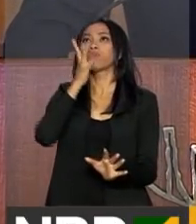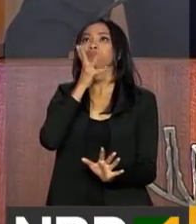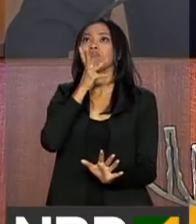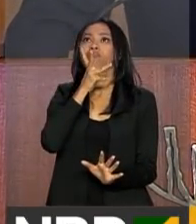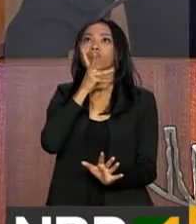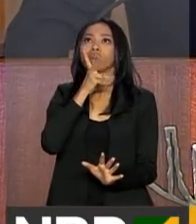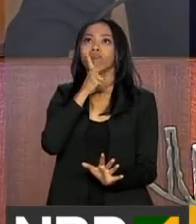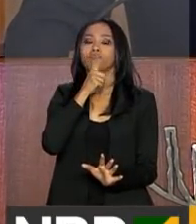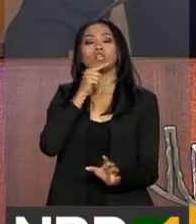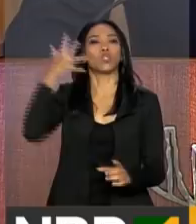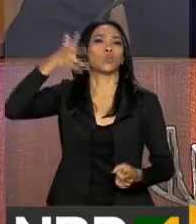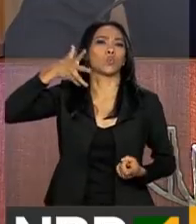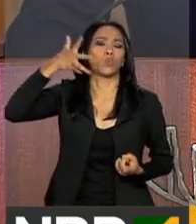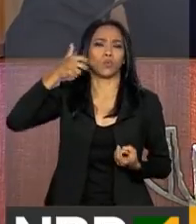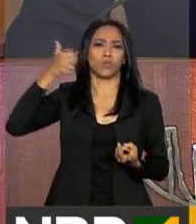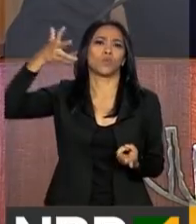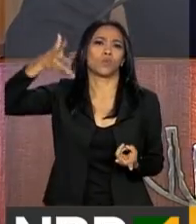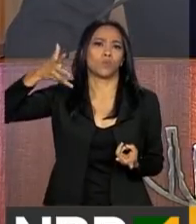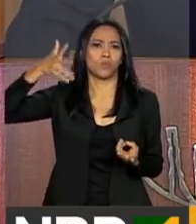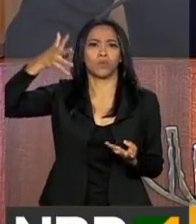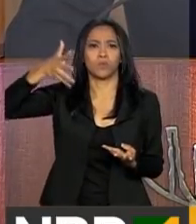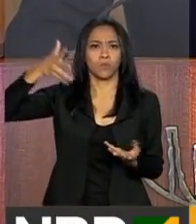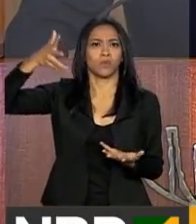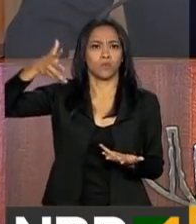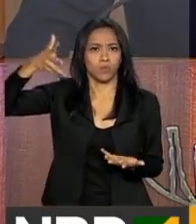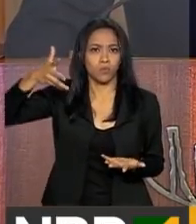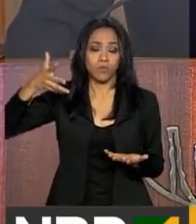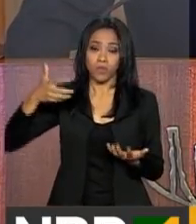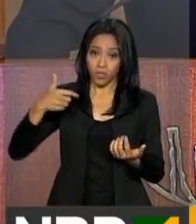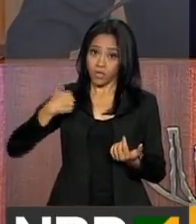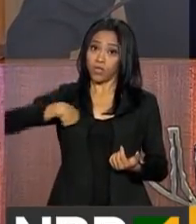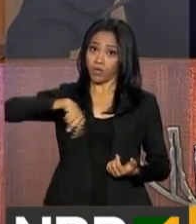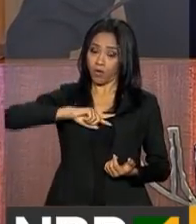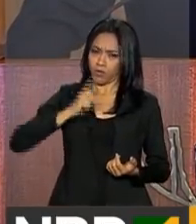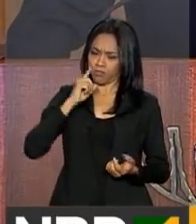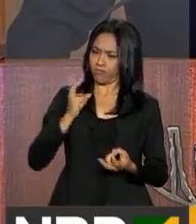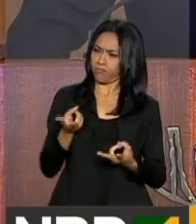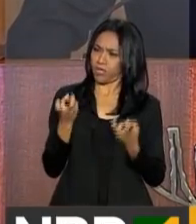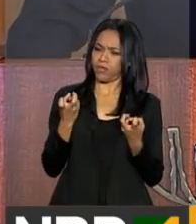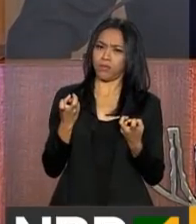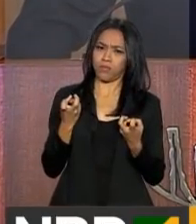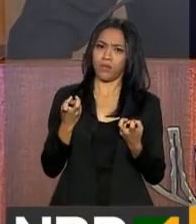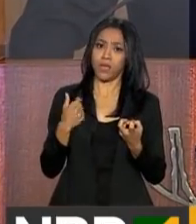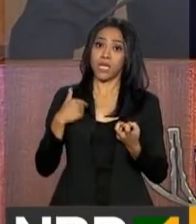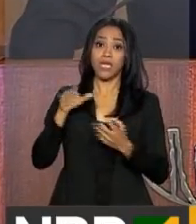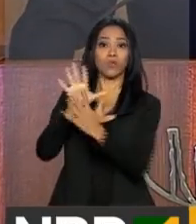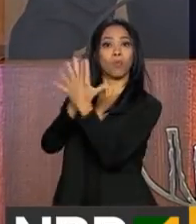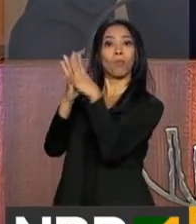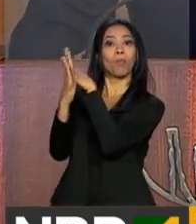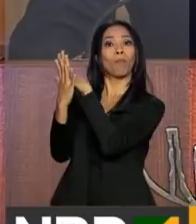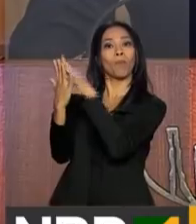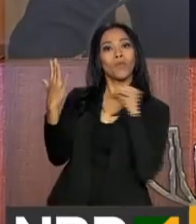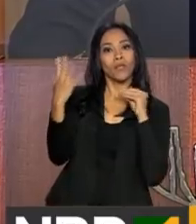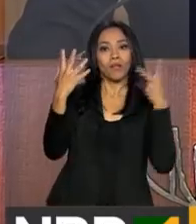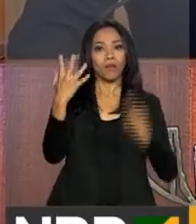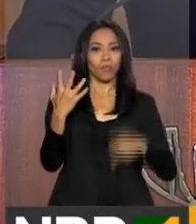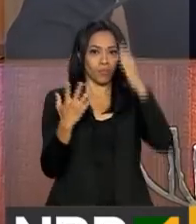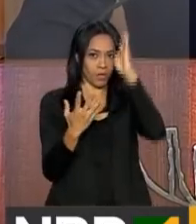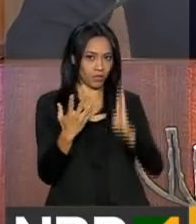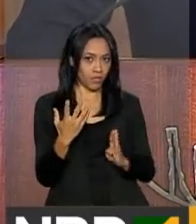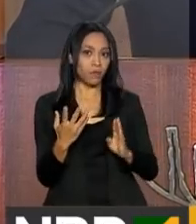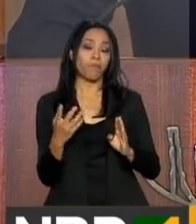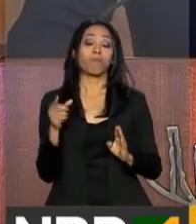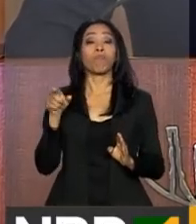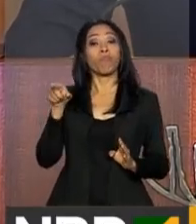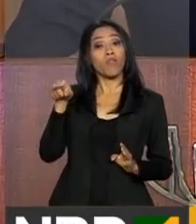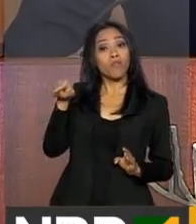2, 3 horas, discursos, mais discursos. E nós pudemos verificar, e eu trouxe esse exemplo para cá, o presidente Piñera